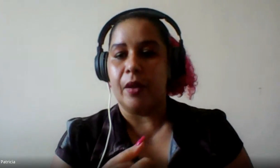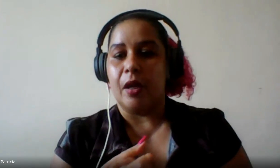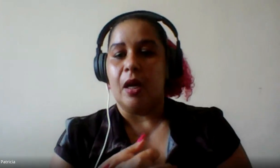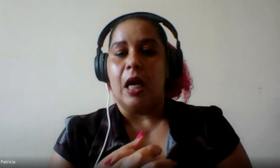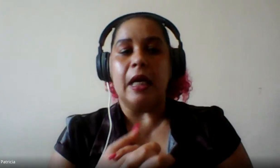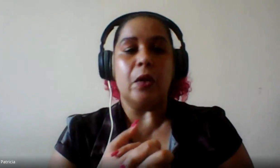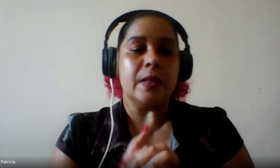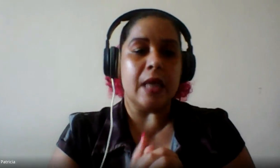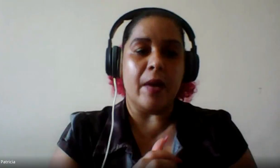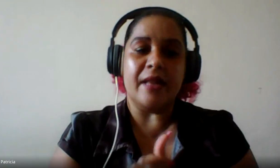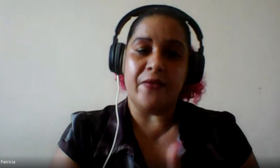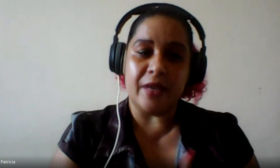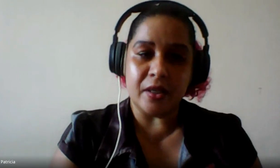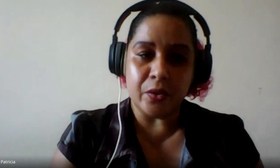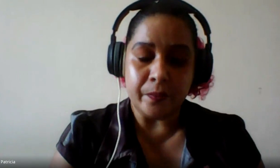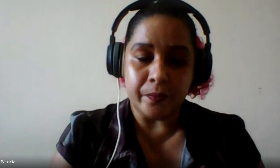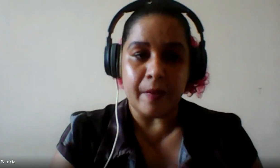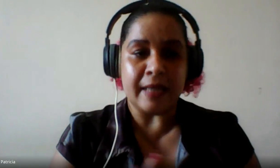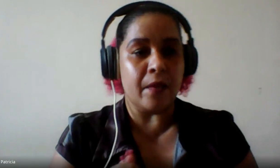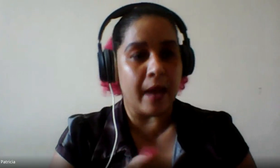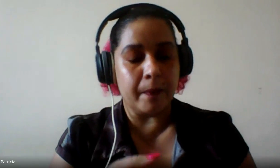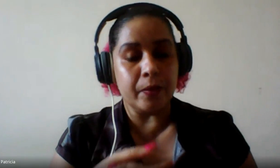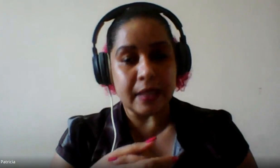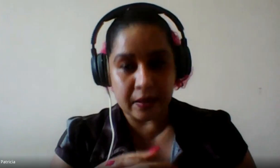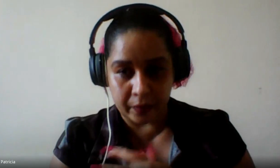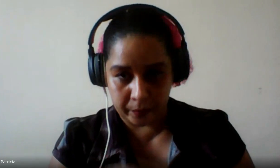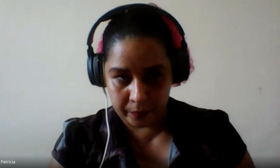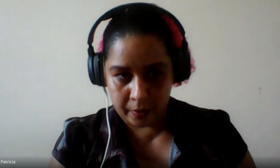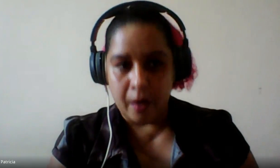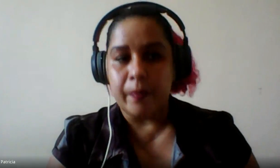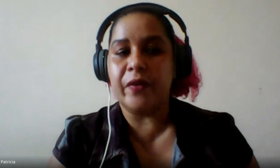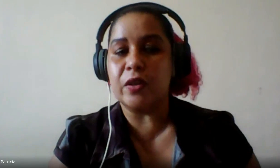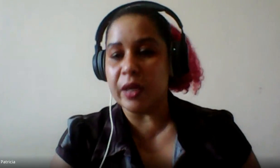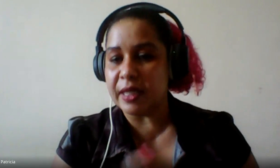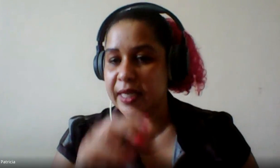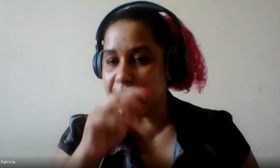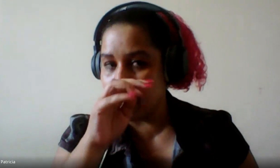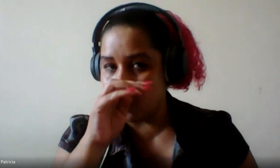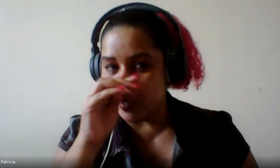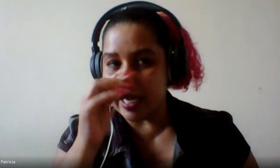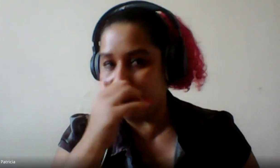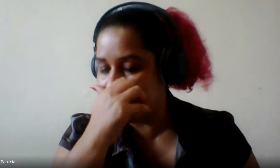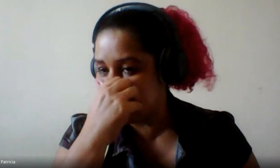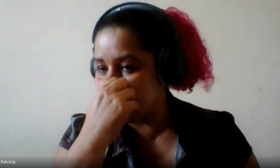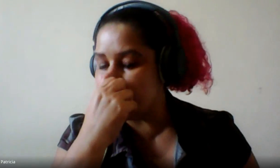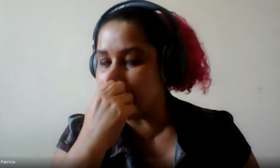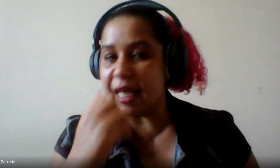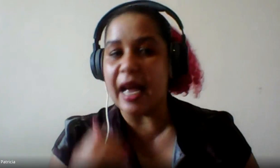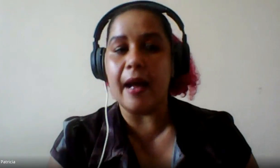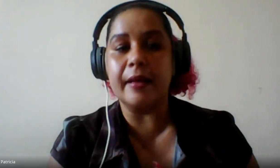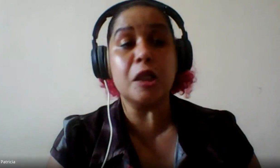aula. Inclusão é difícil, mas não é impossível. Professor que se decida a incluir, ele